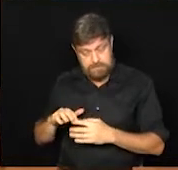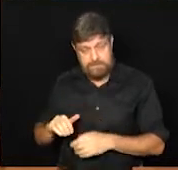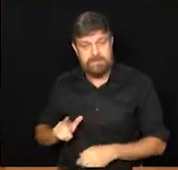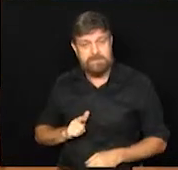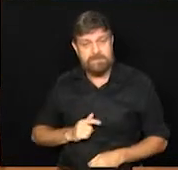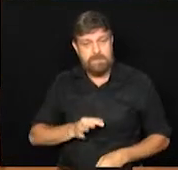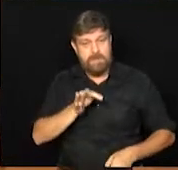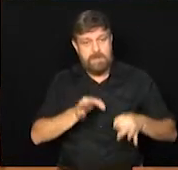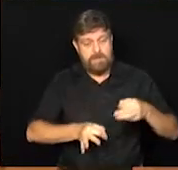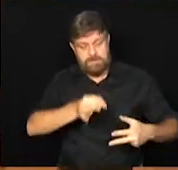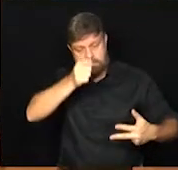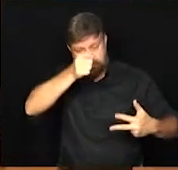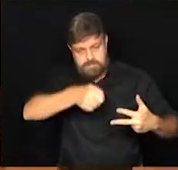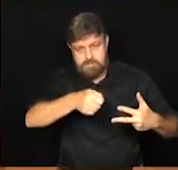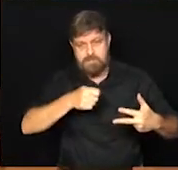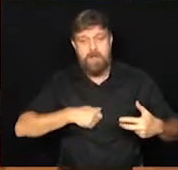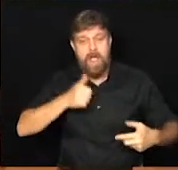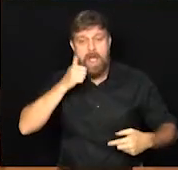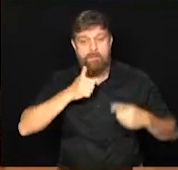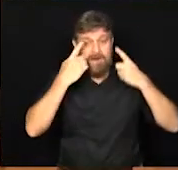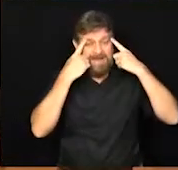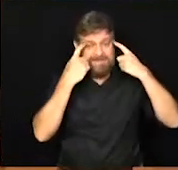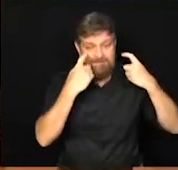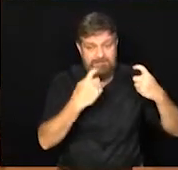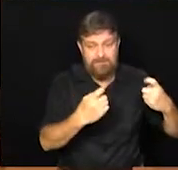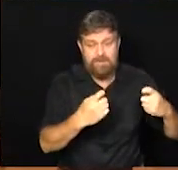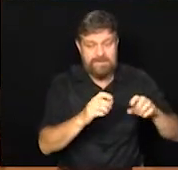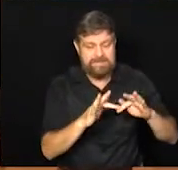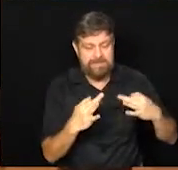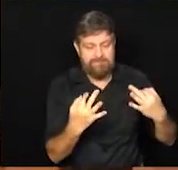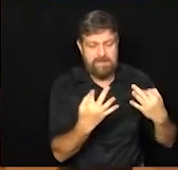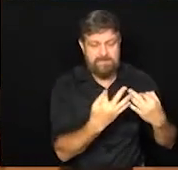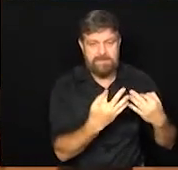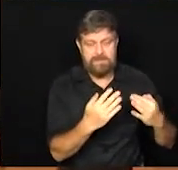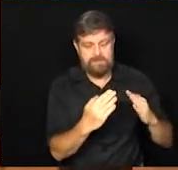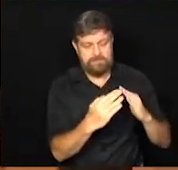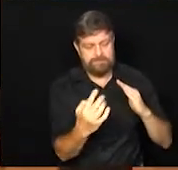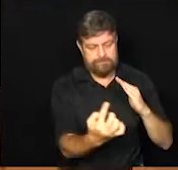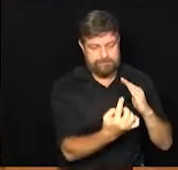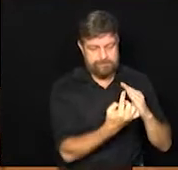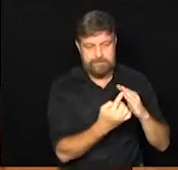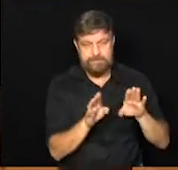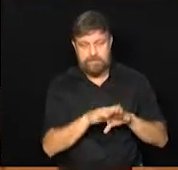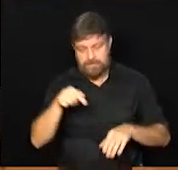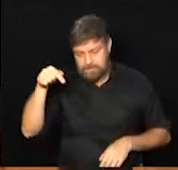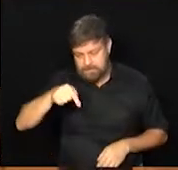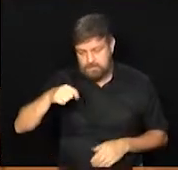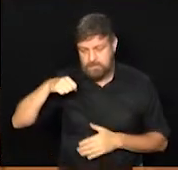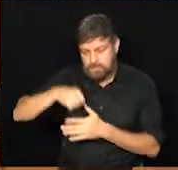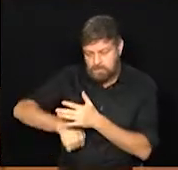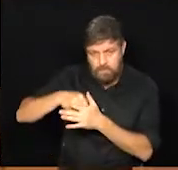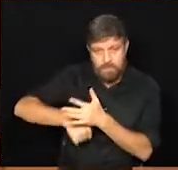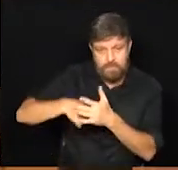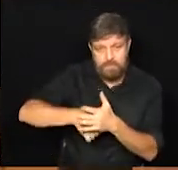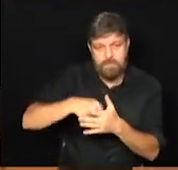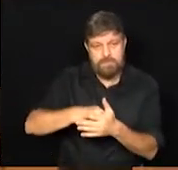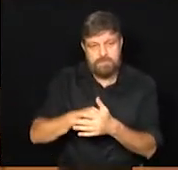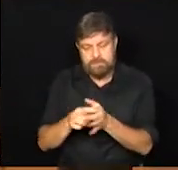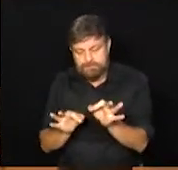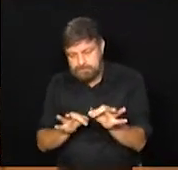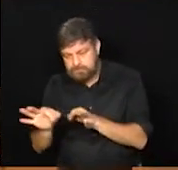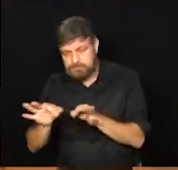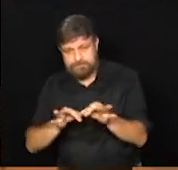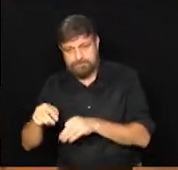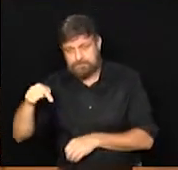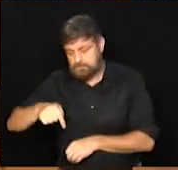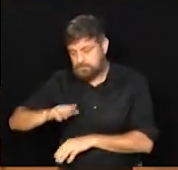juizado especializado em violência doméstica e familiar. Então, assim, isso também foi produto e conquista da luta organizada das